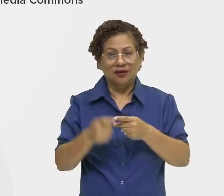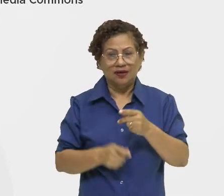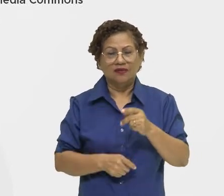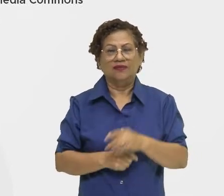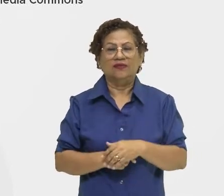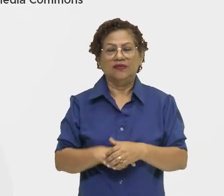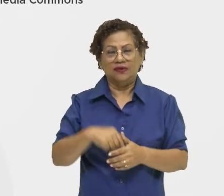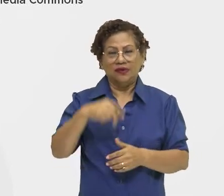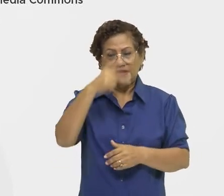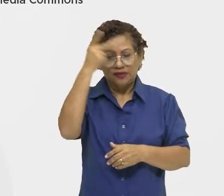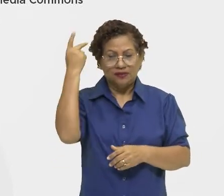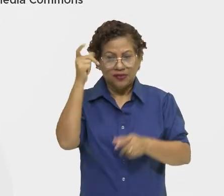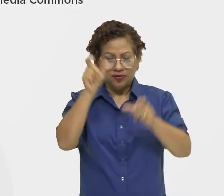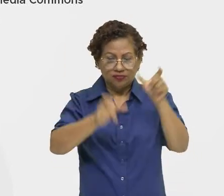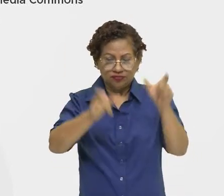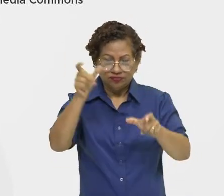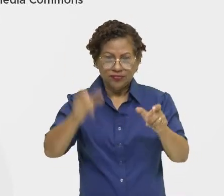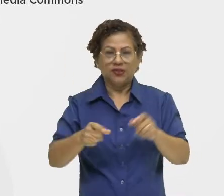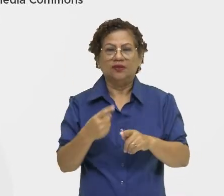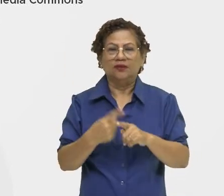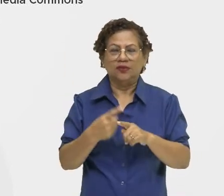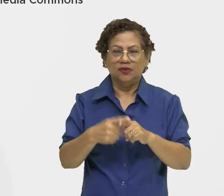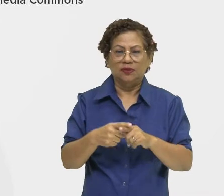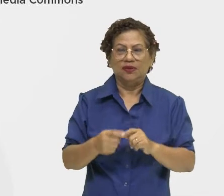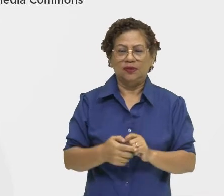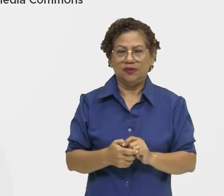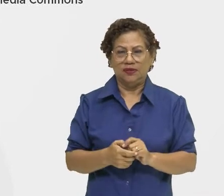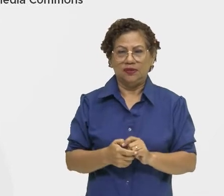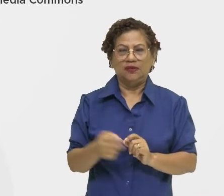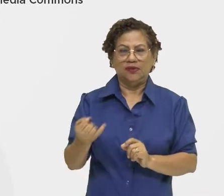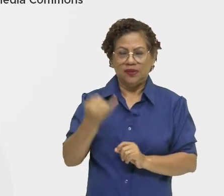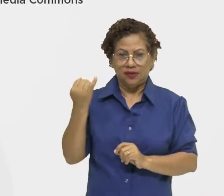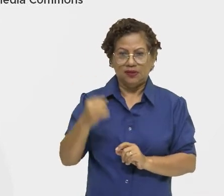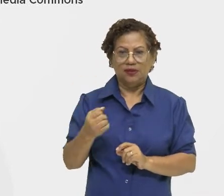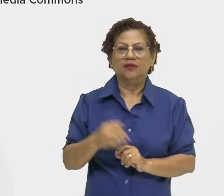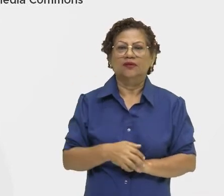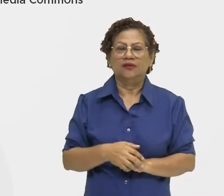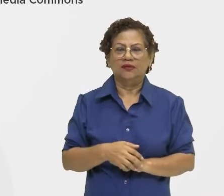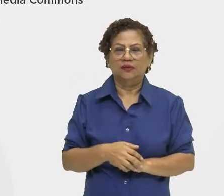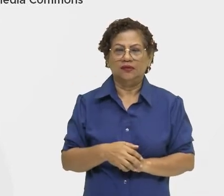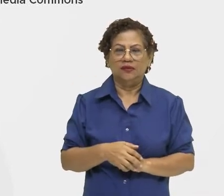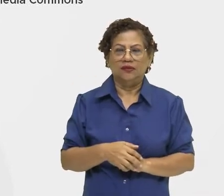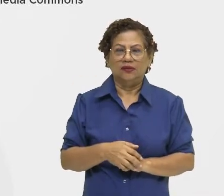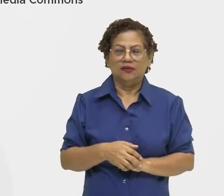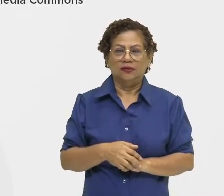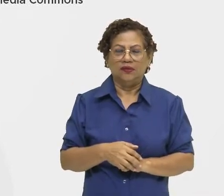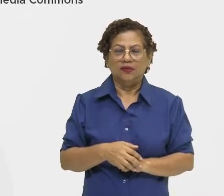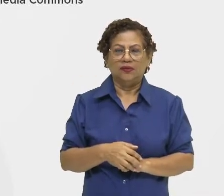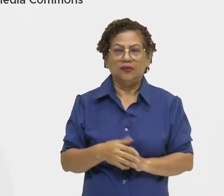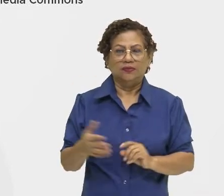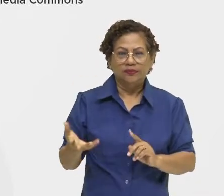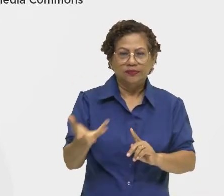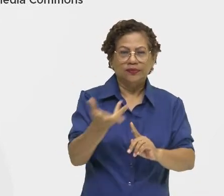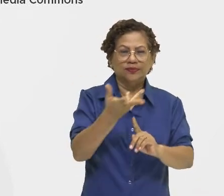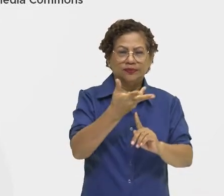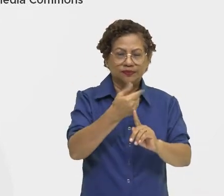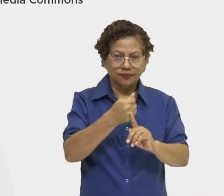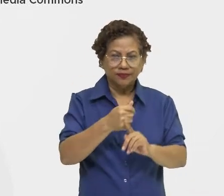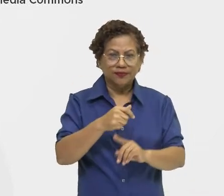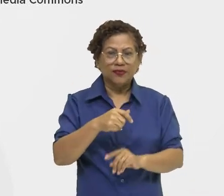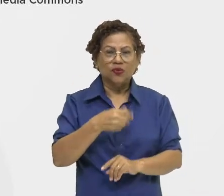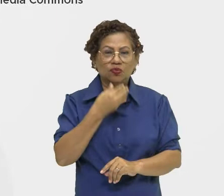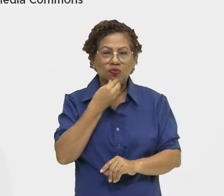com o intelecto, o artista grego priorizava o racionalismo e esculpia as